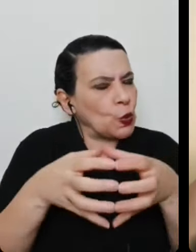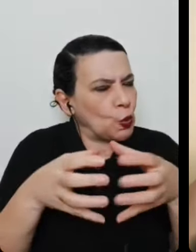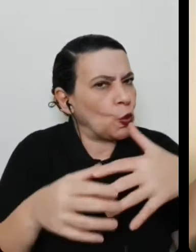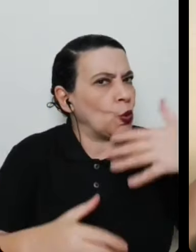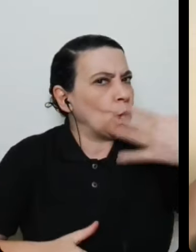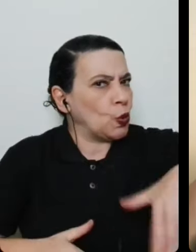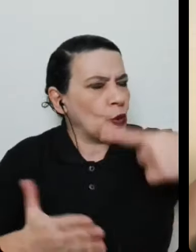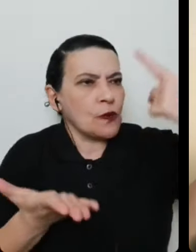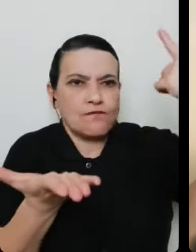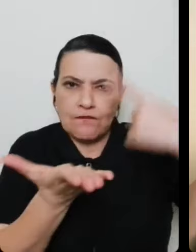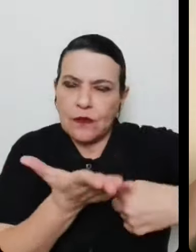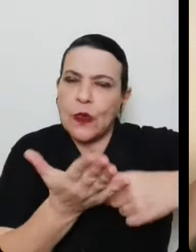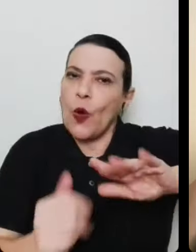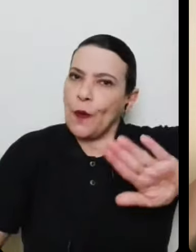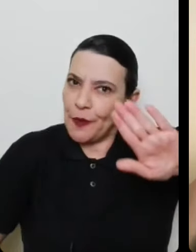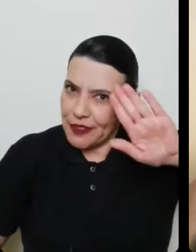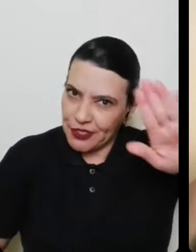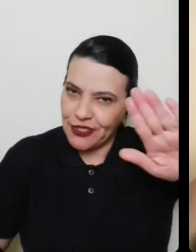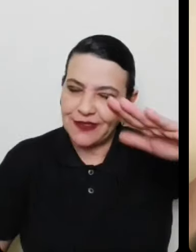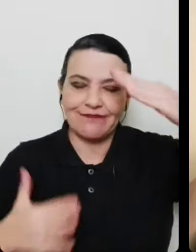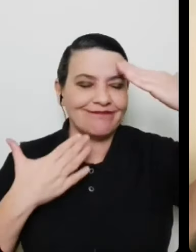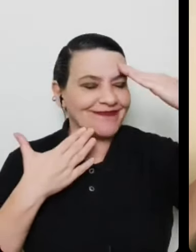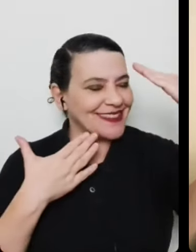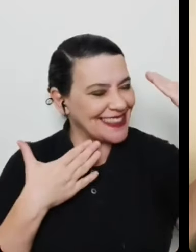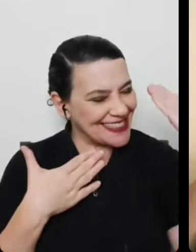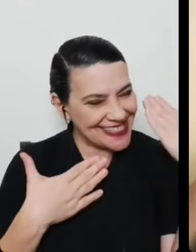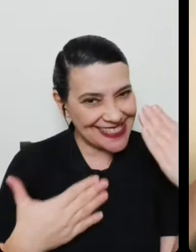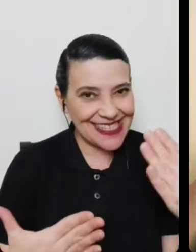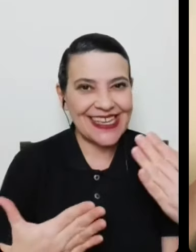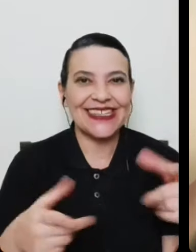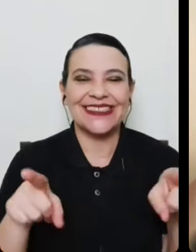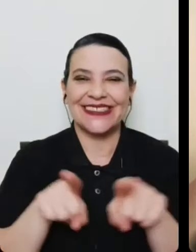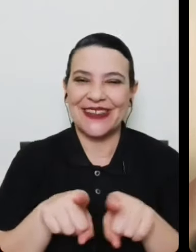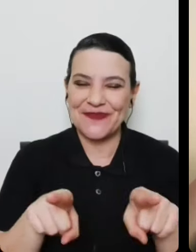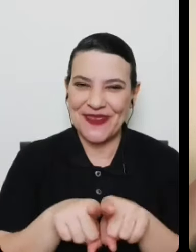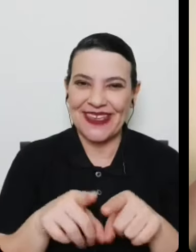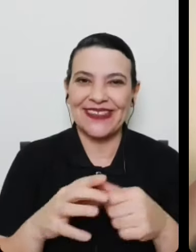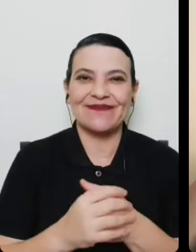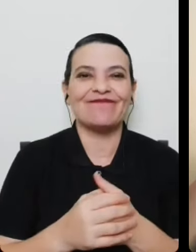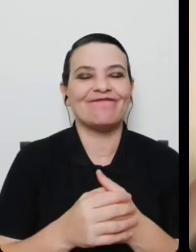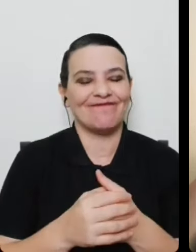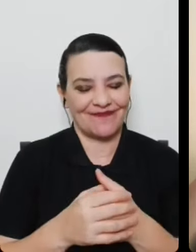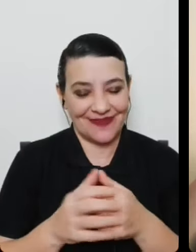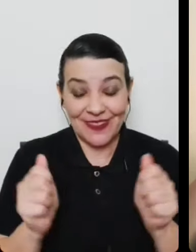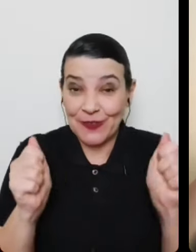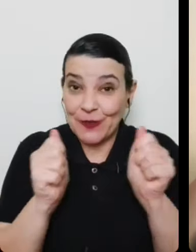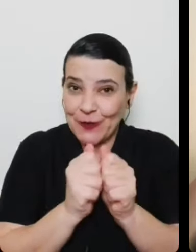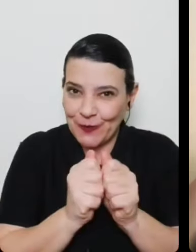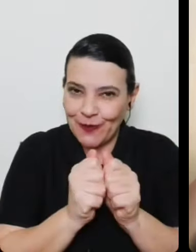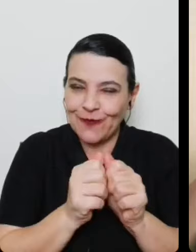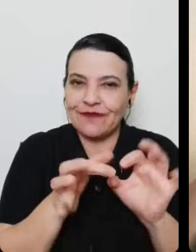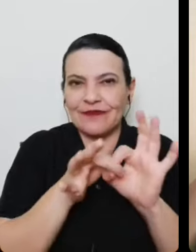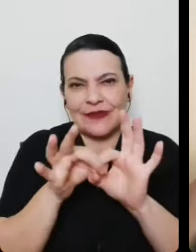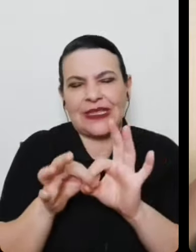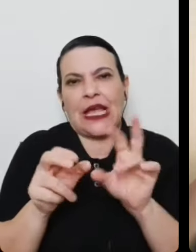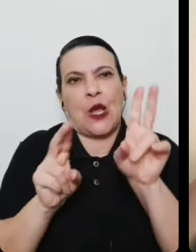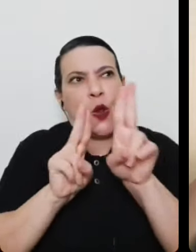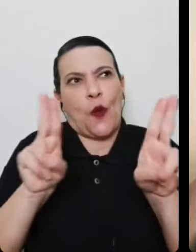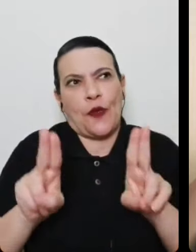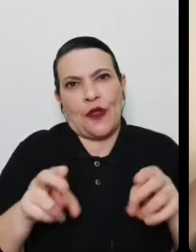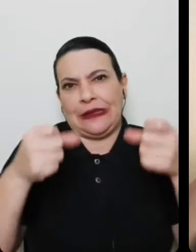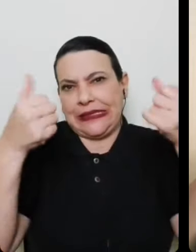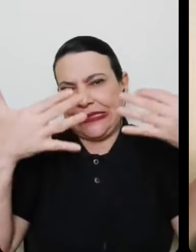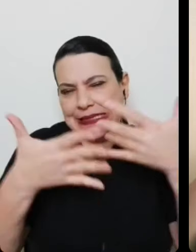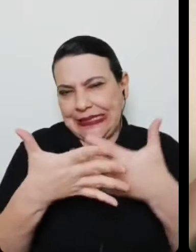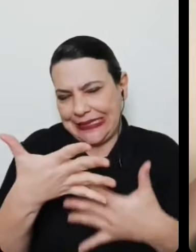comprometida. E quero agradecê-los, né? Agradecê-las que têm feito parte dessa equipe. Né? Não vou nomear todo mundo aqui para não tomar tempo,